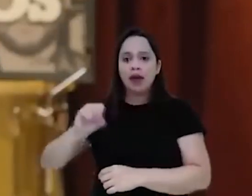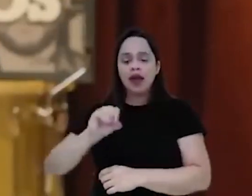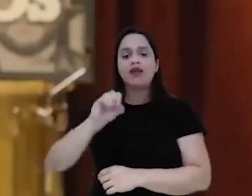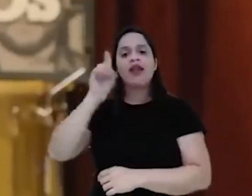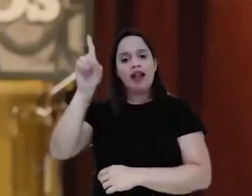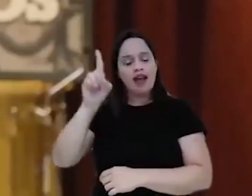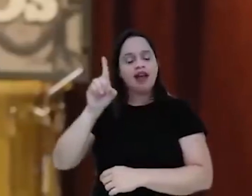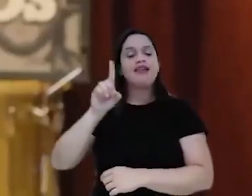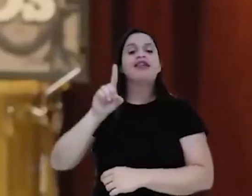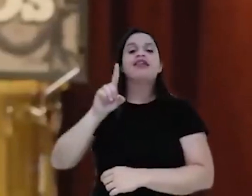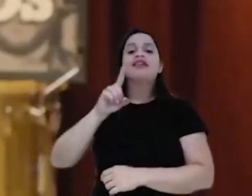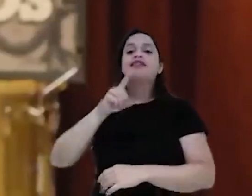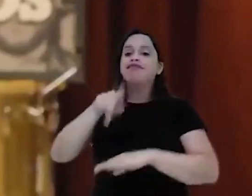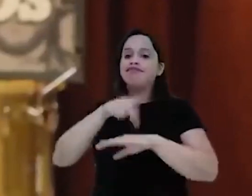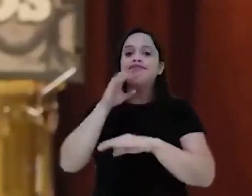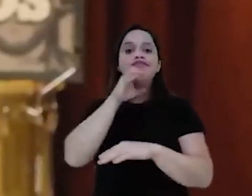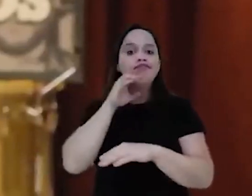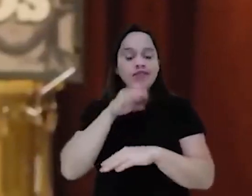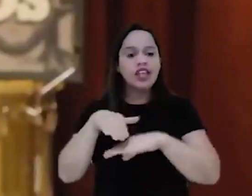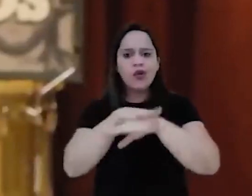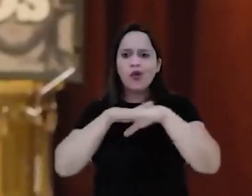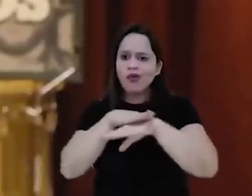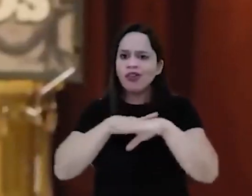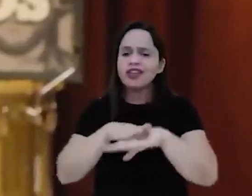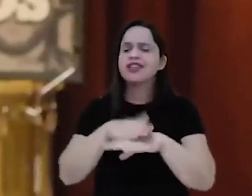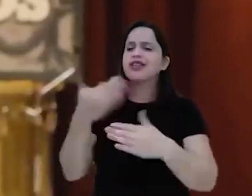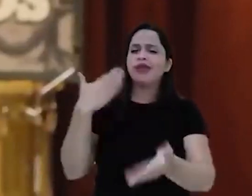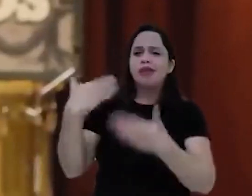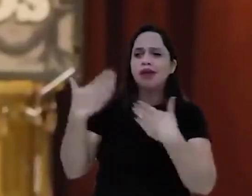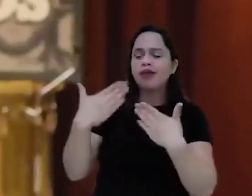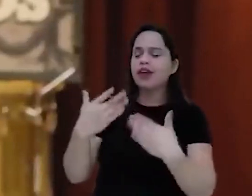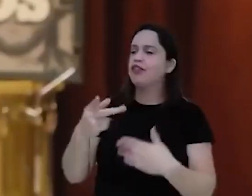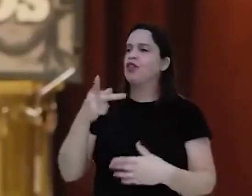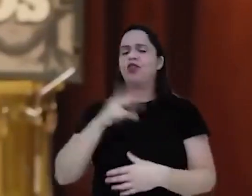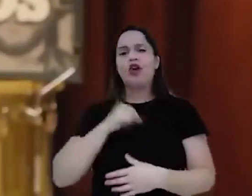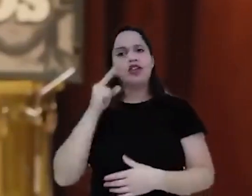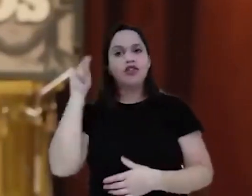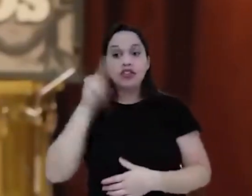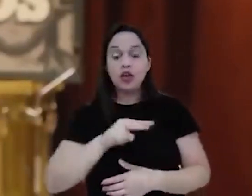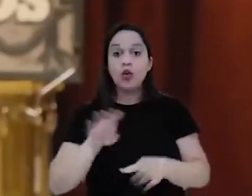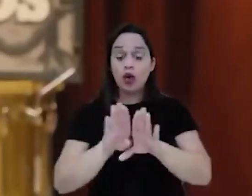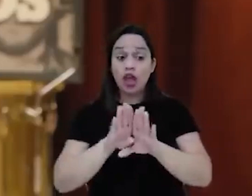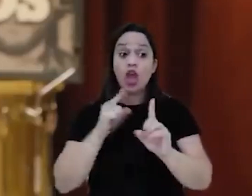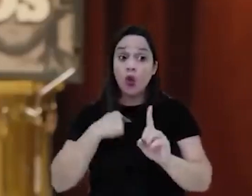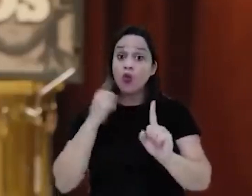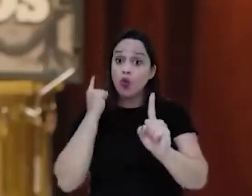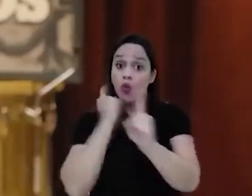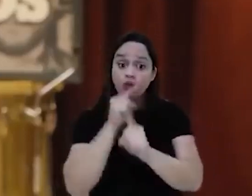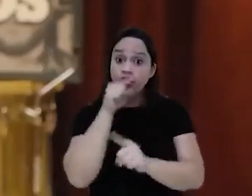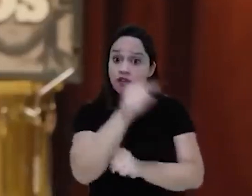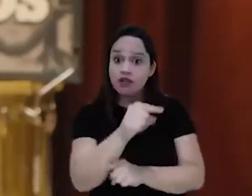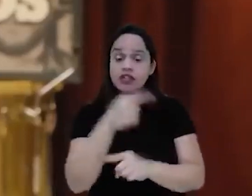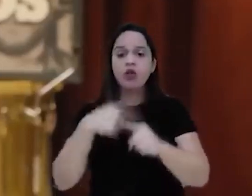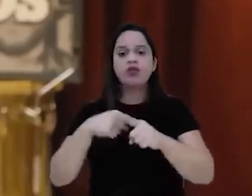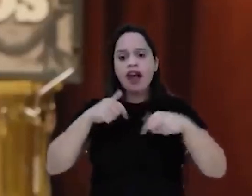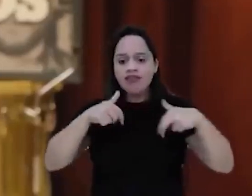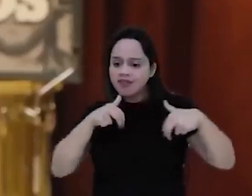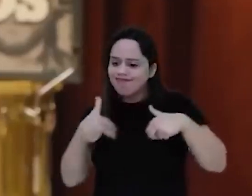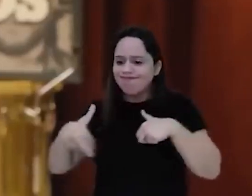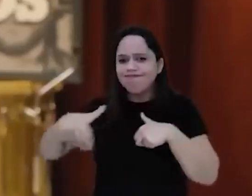lá na polícia nacional e aí eu conversando com ele ele falou cara tu tipo quando eu eu fui eu te achei